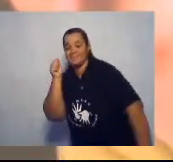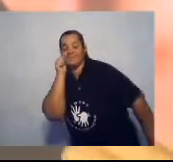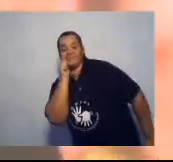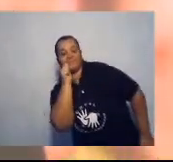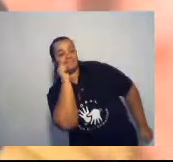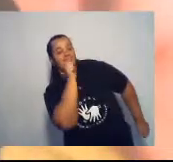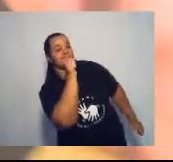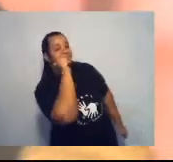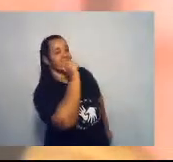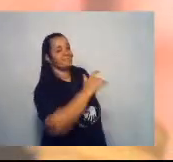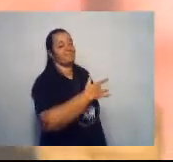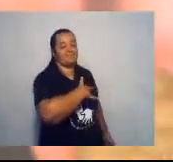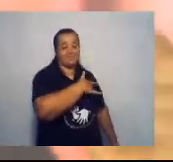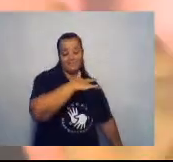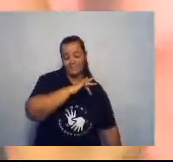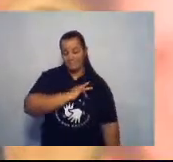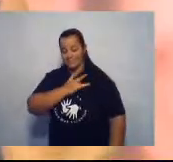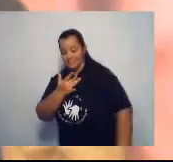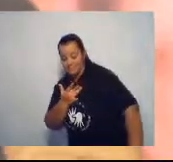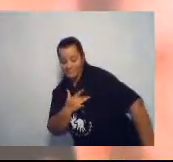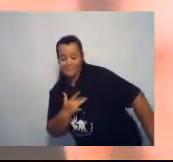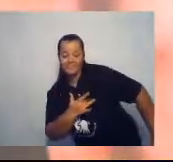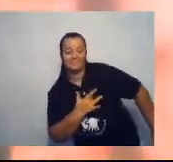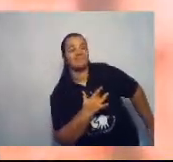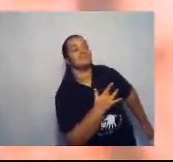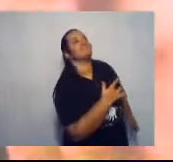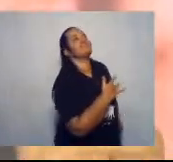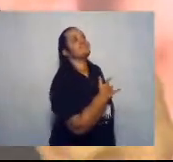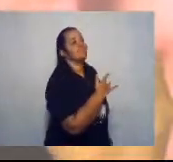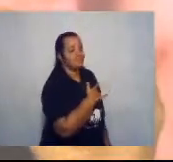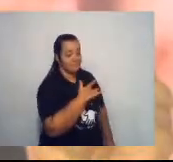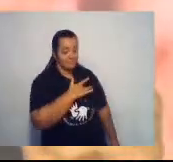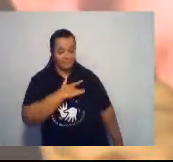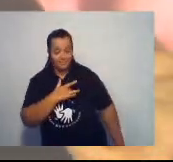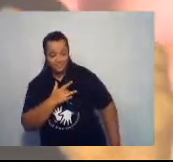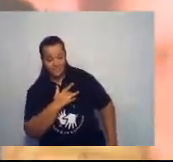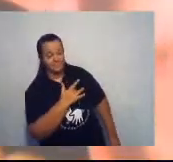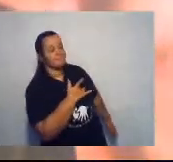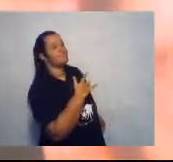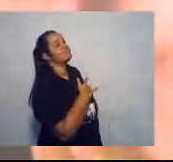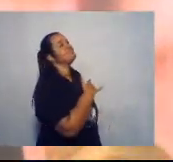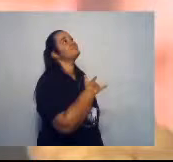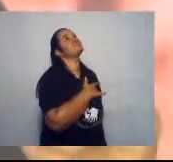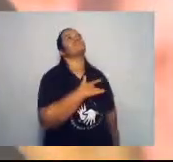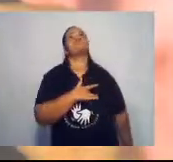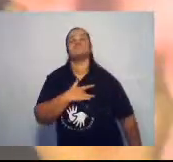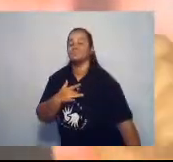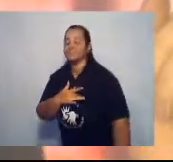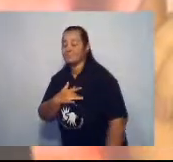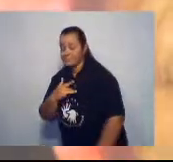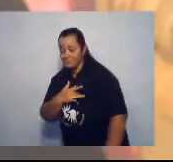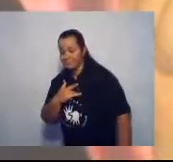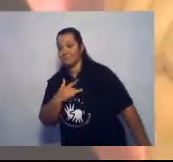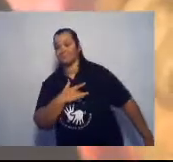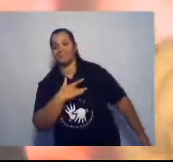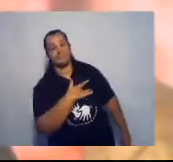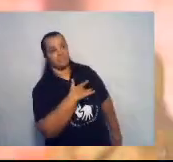sua menina. Apaixonadinho, você me deixou. Apaixonadinho, você me